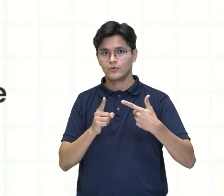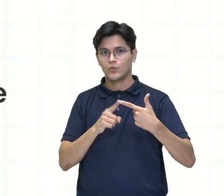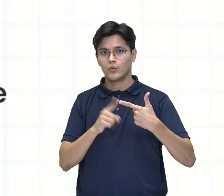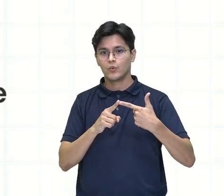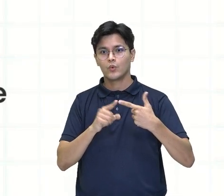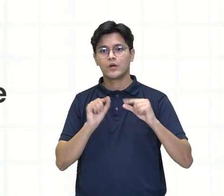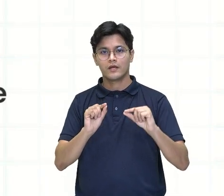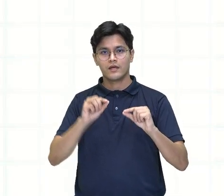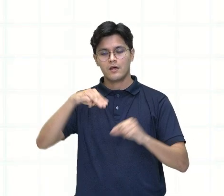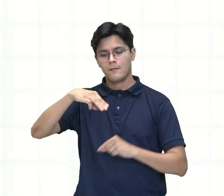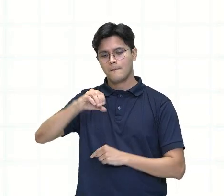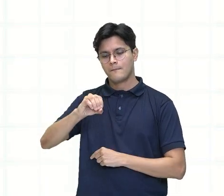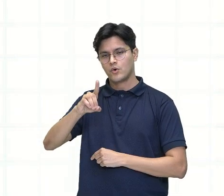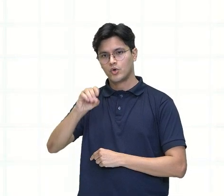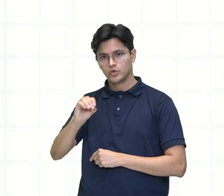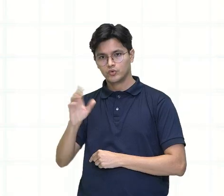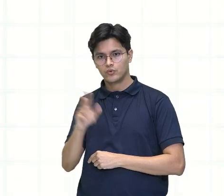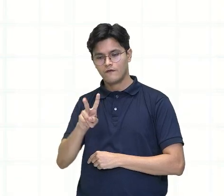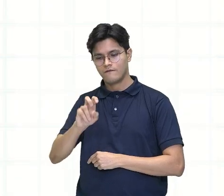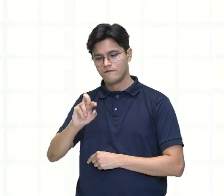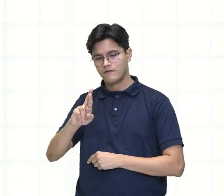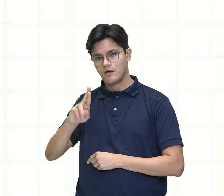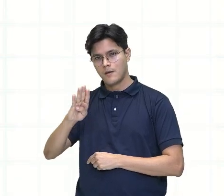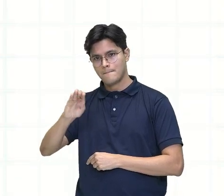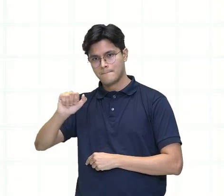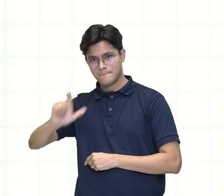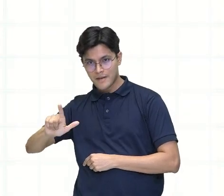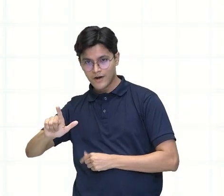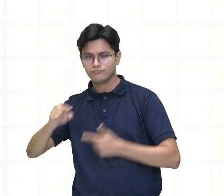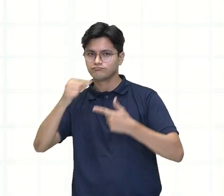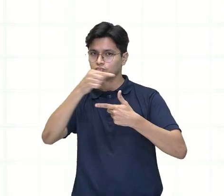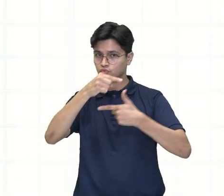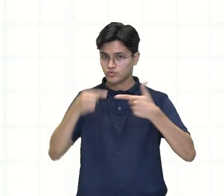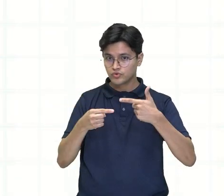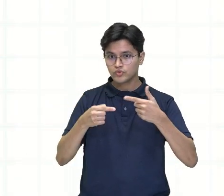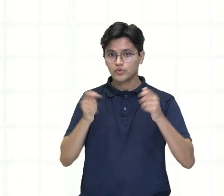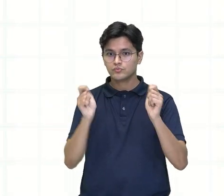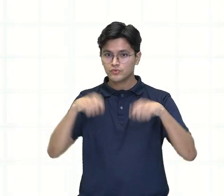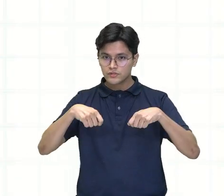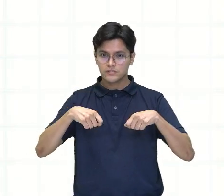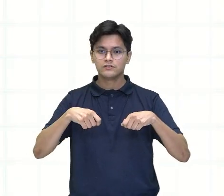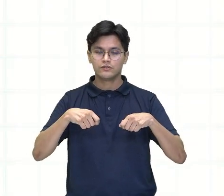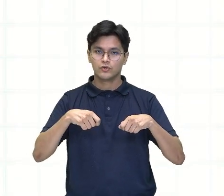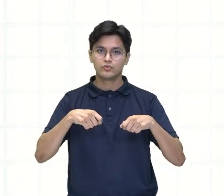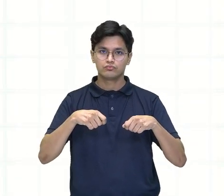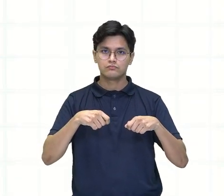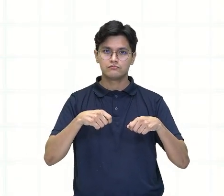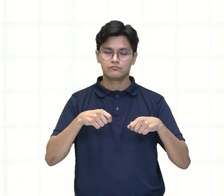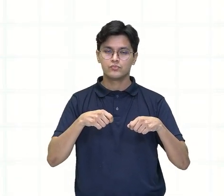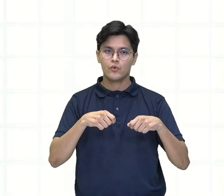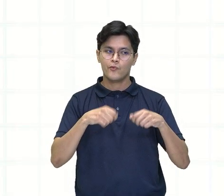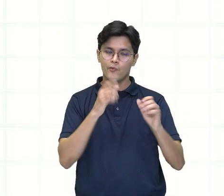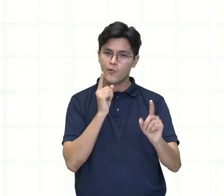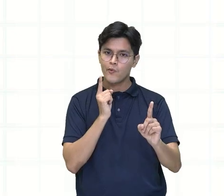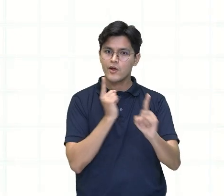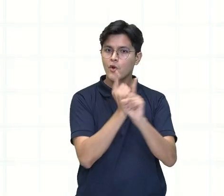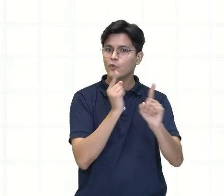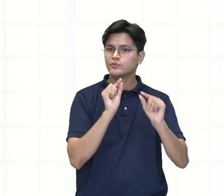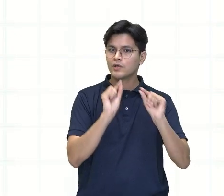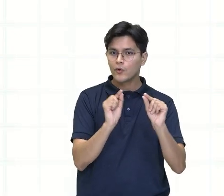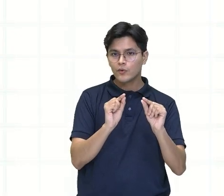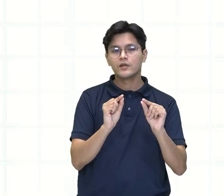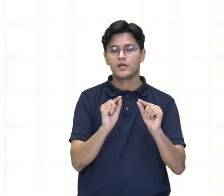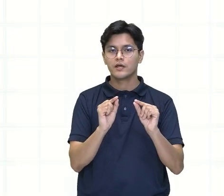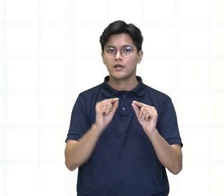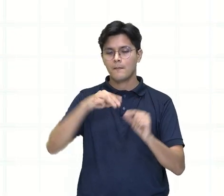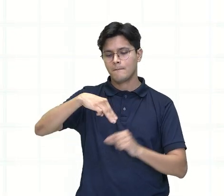modo verbal, tá? São duas formas de nós encontrarmos aí, que nós encontramos esses modalizadores dentro desse texto, né?